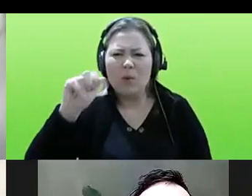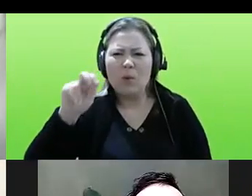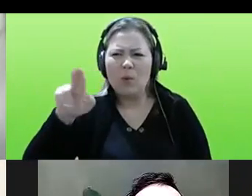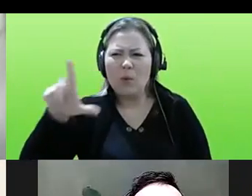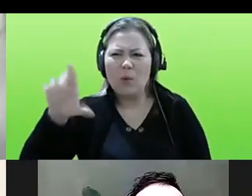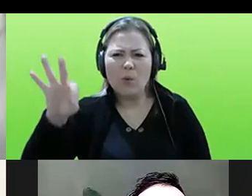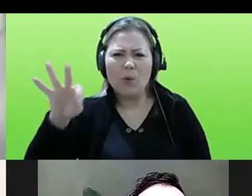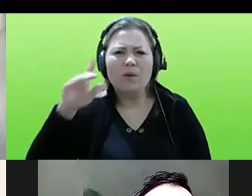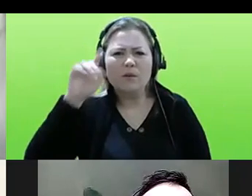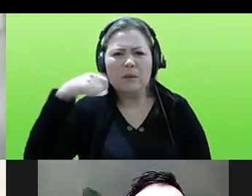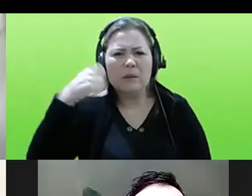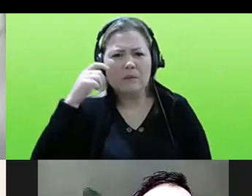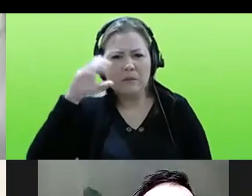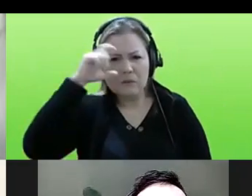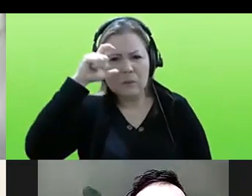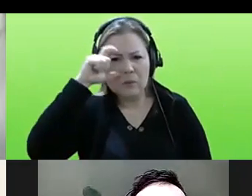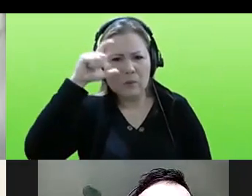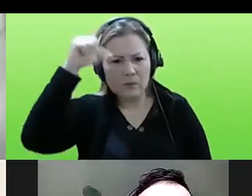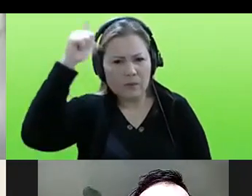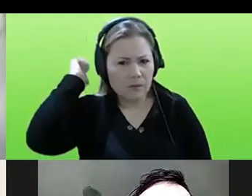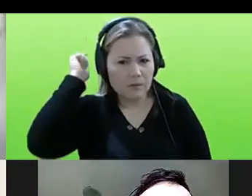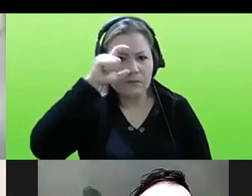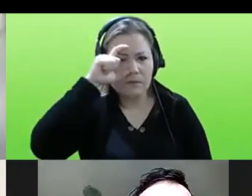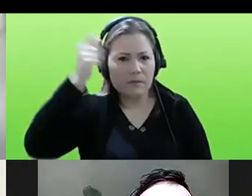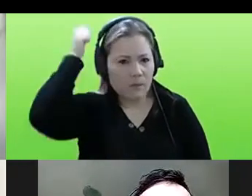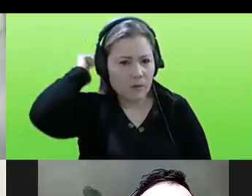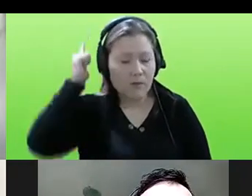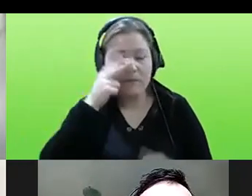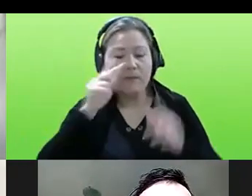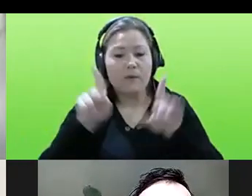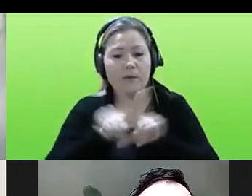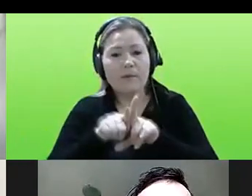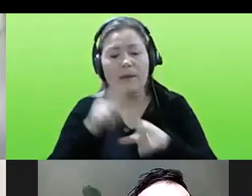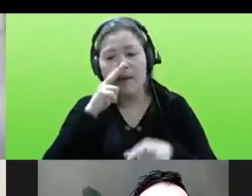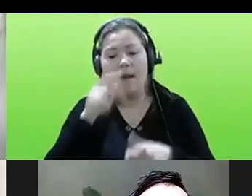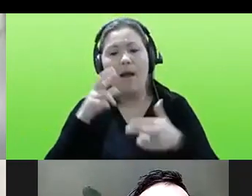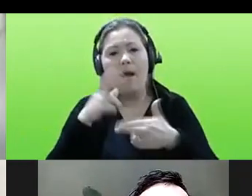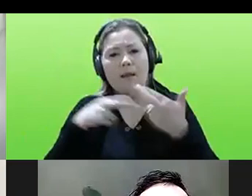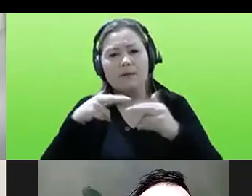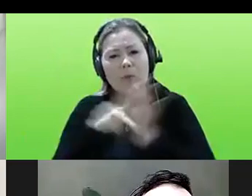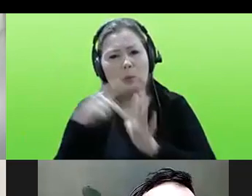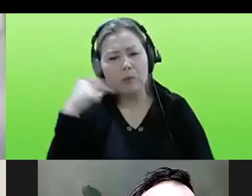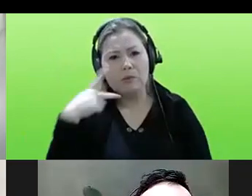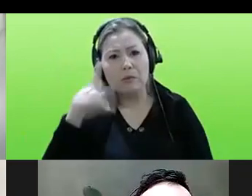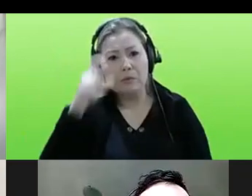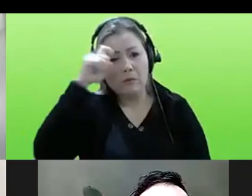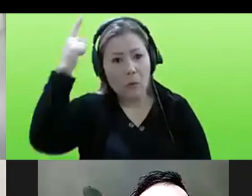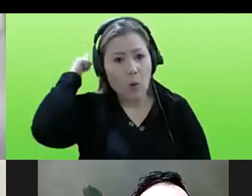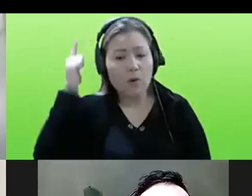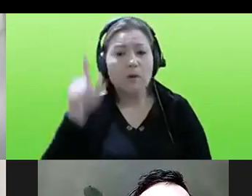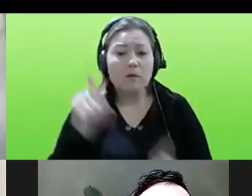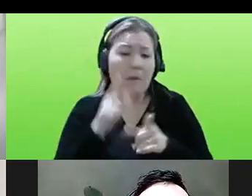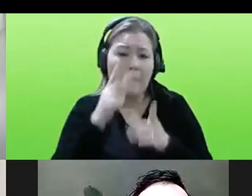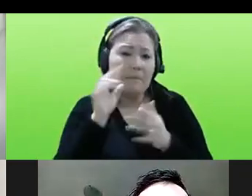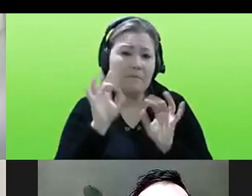internacionais, e tento desmontar alguns argumentos do realismo político através do Foucault. E é basicamente isso, na